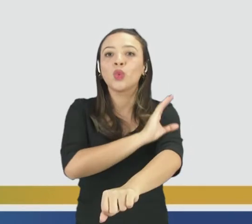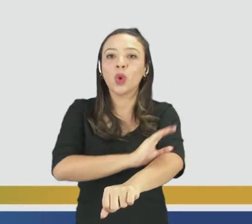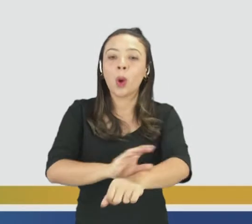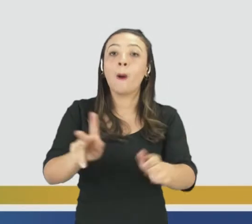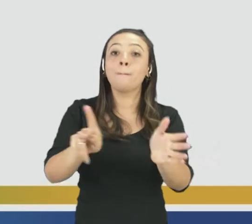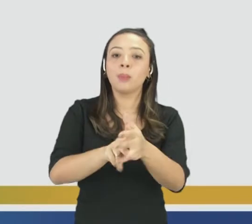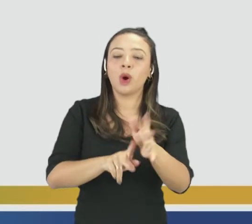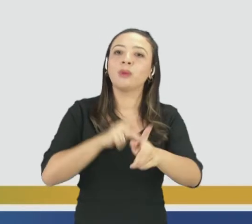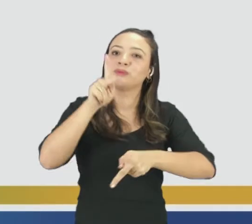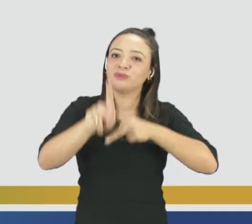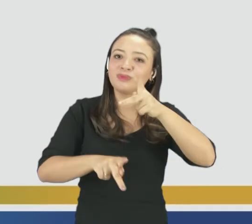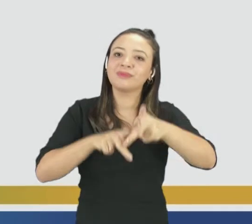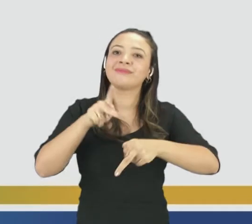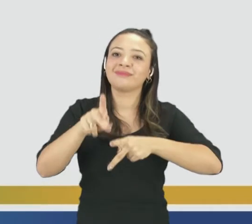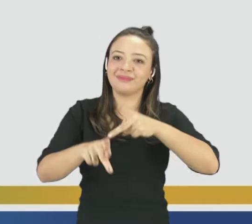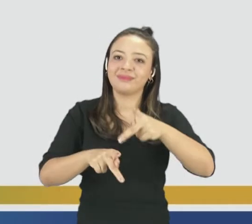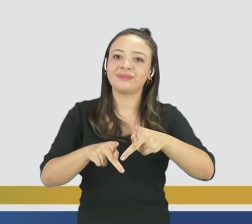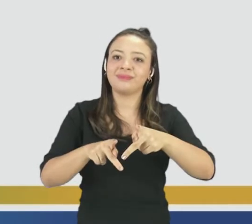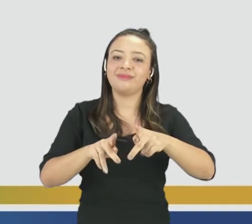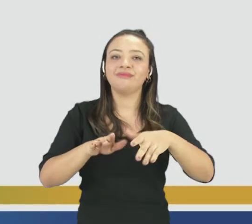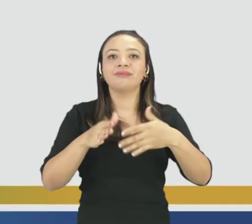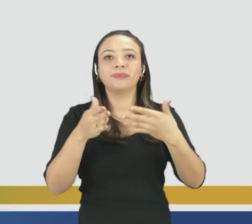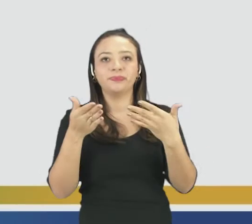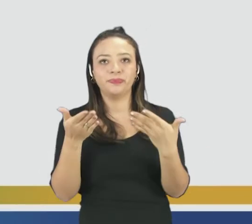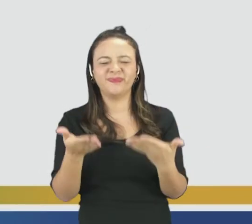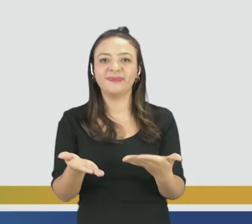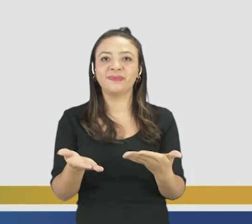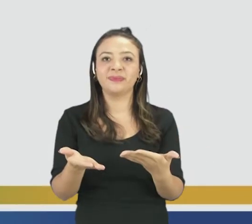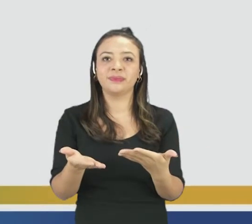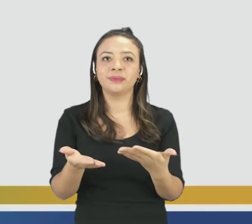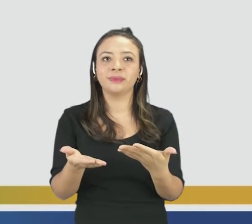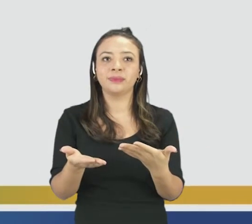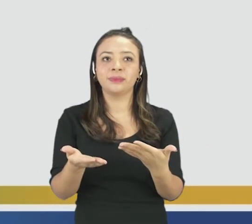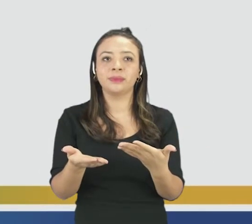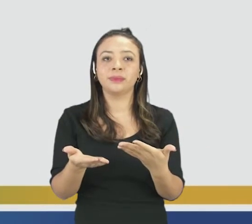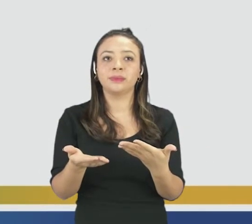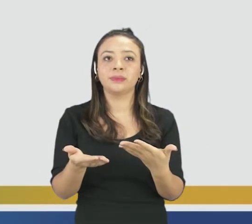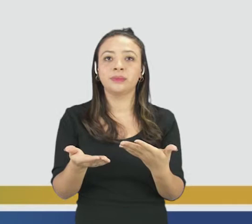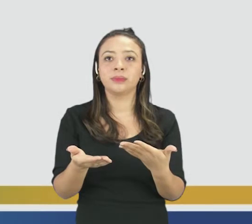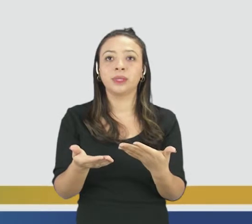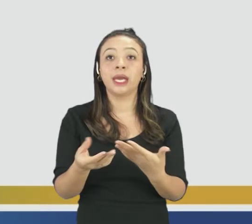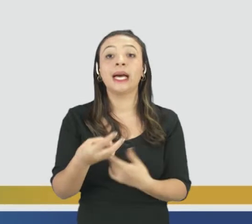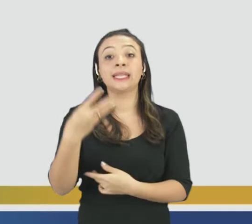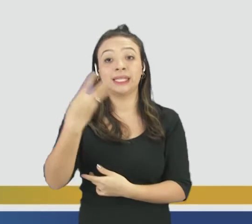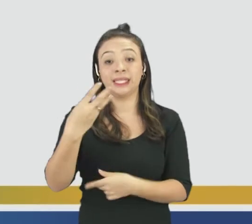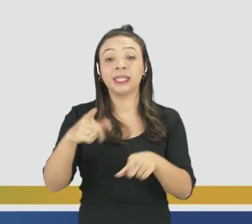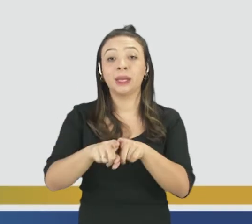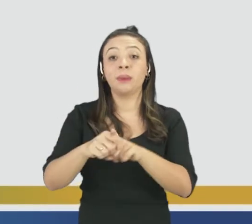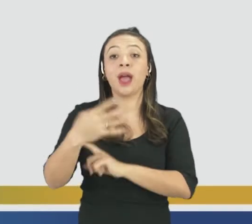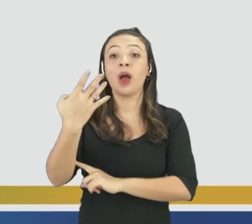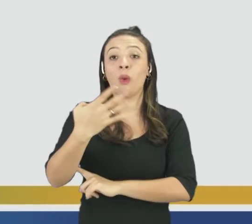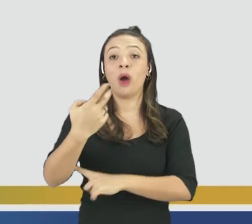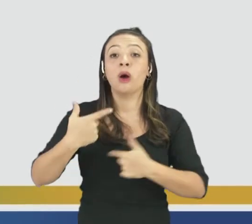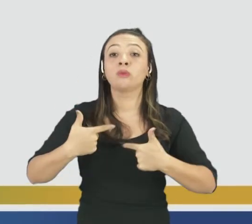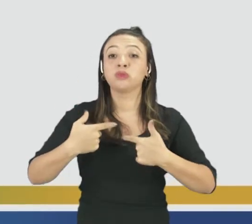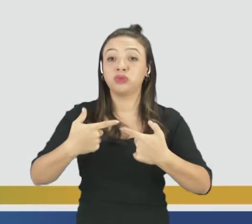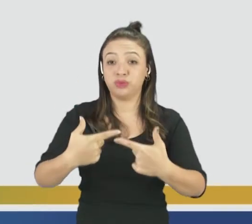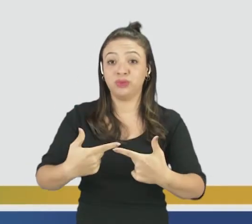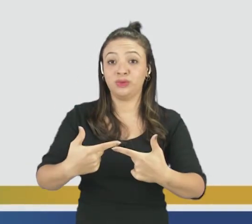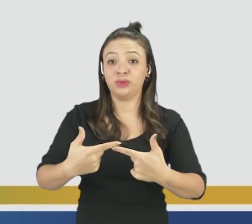uma determinada população é o fato aqui até ser e até mesmo a quarta revolução